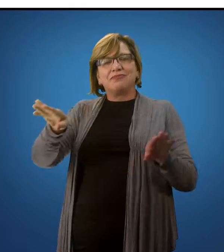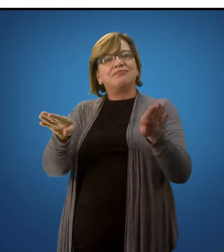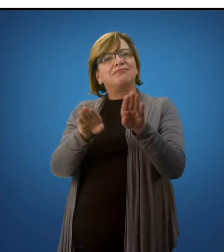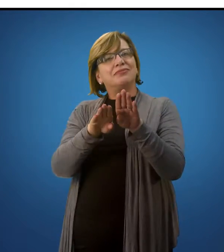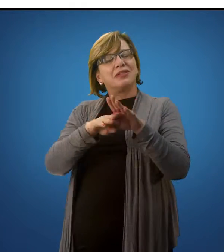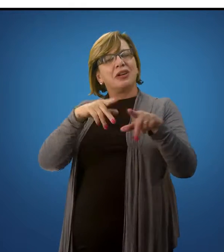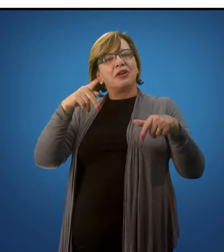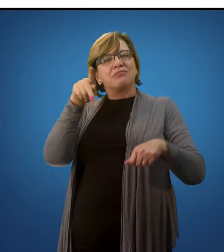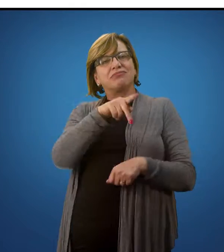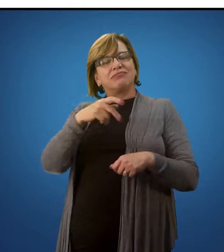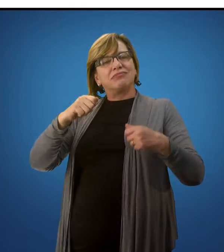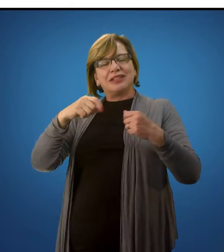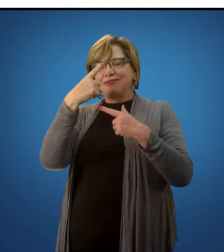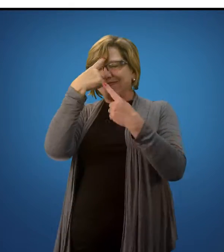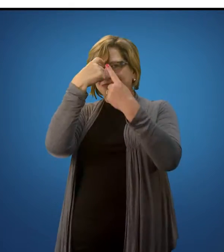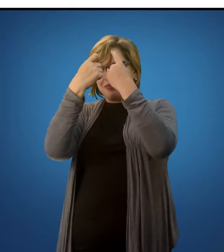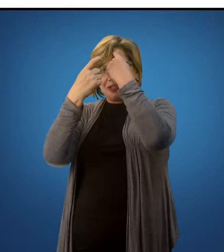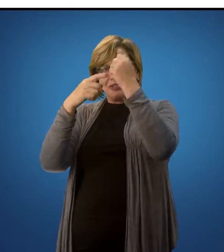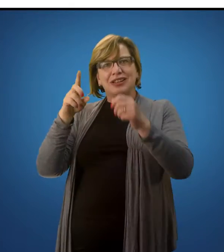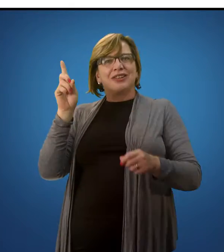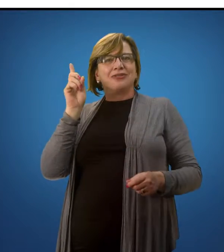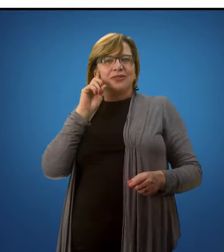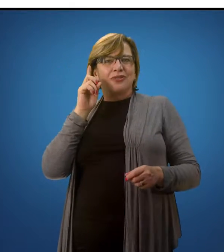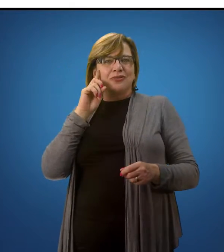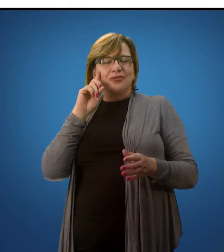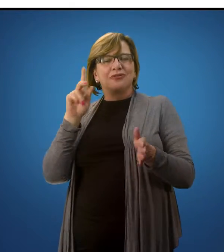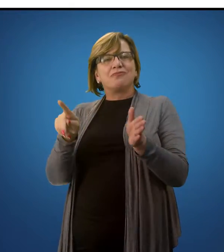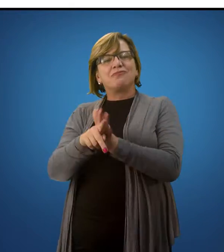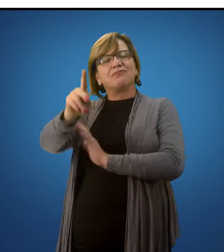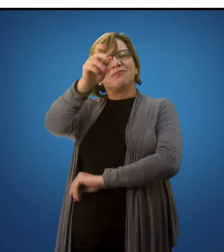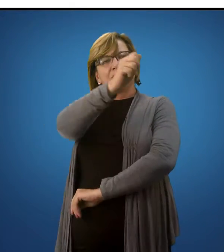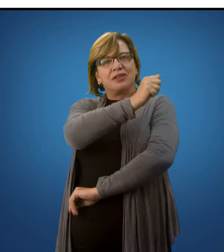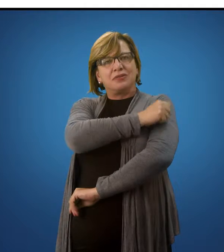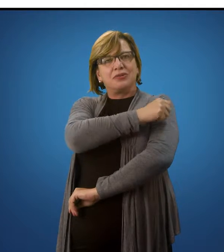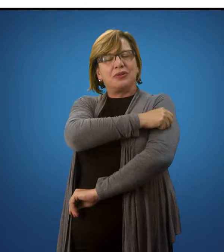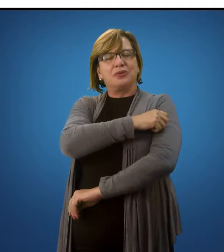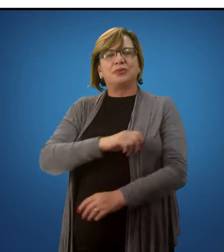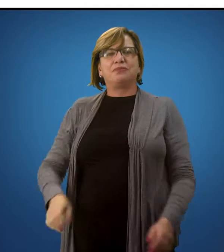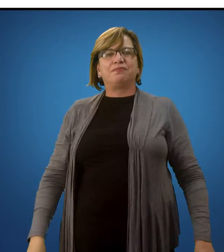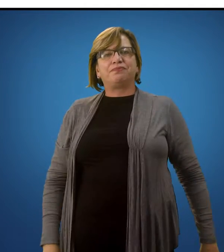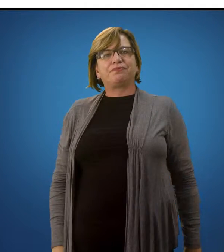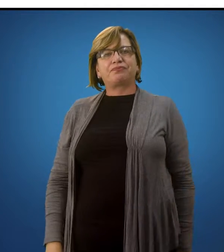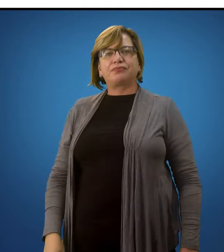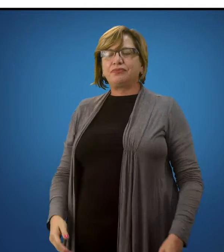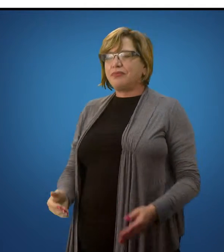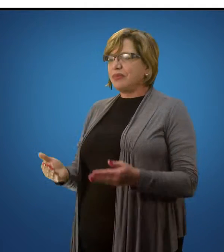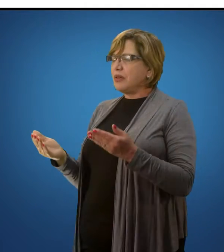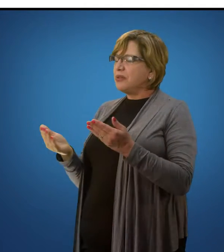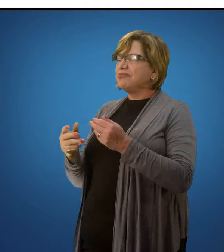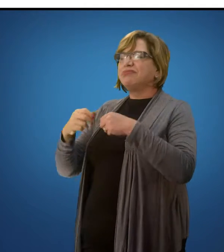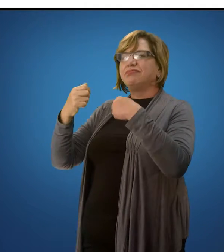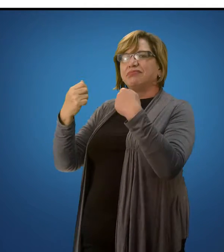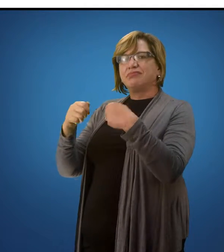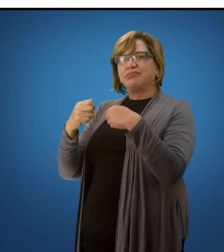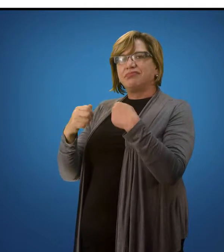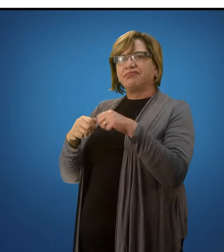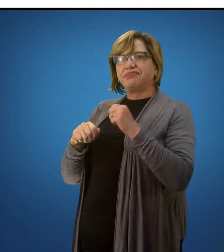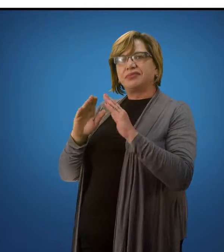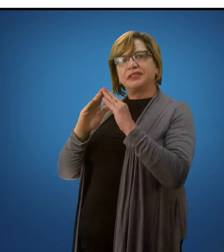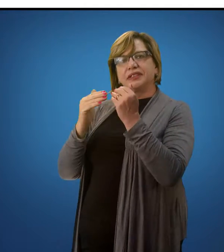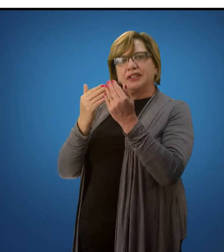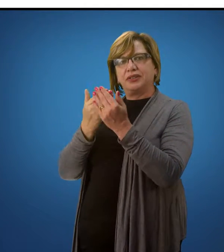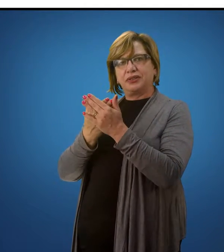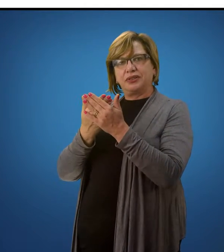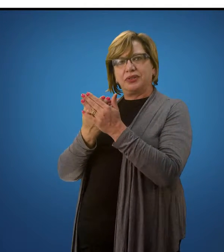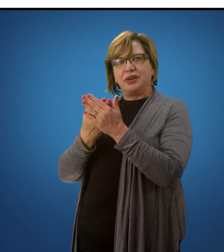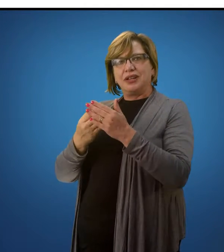a filosofia dentro do cotidiano do aluno é uma grande necessidade hoje que a escola atue